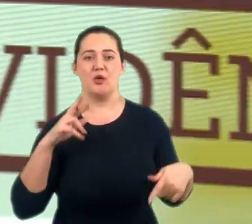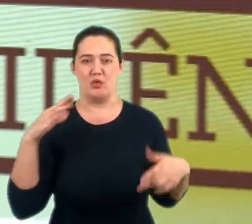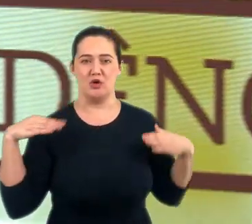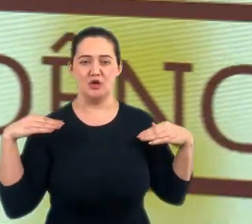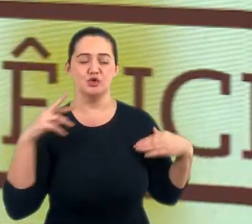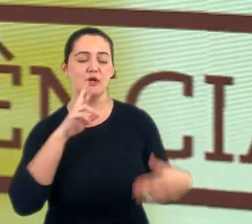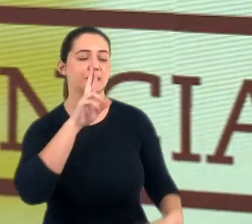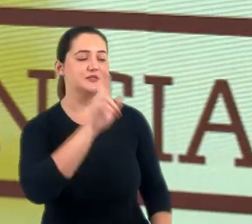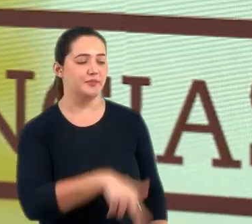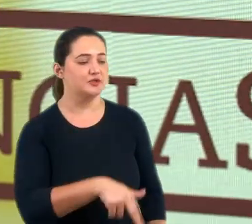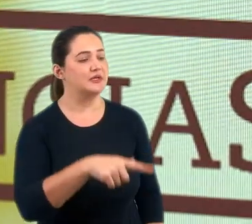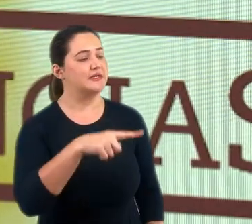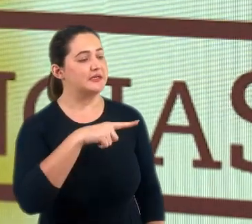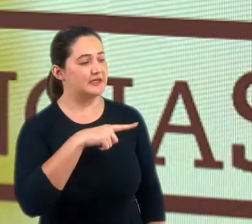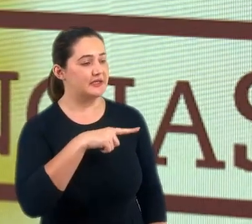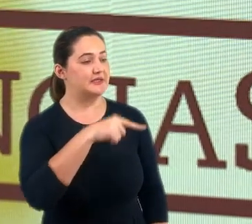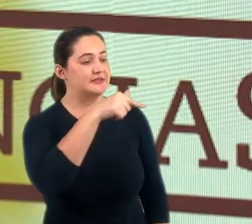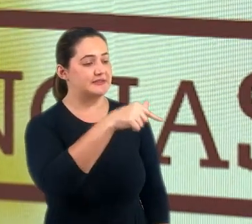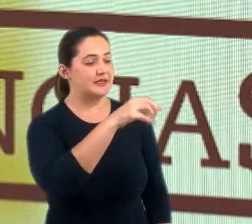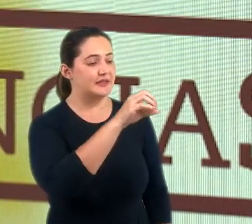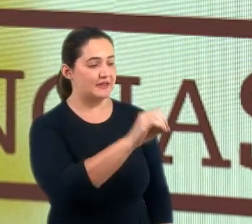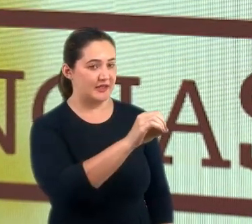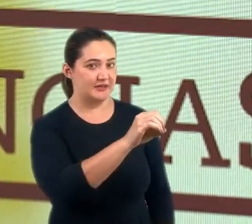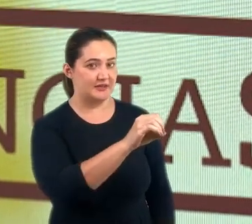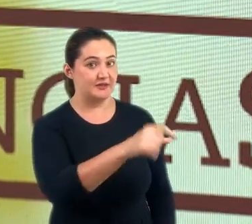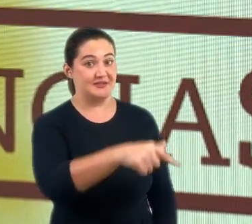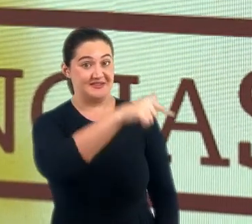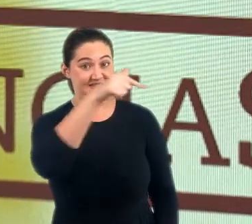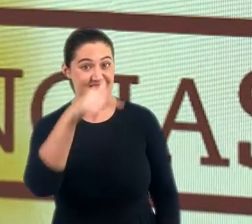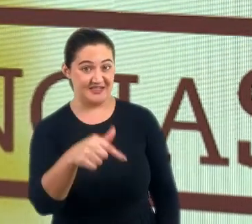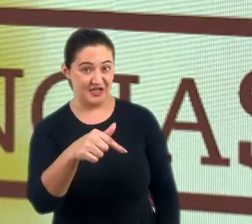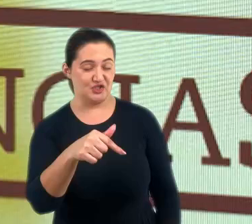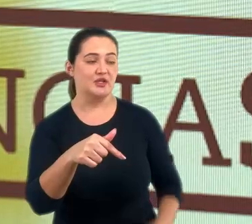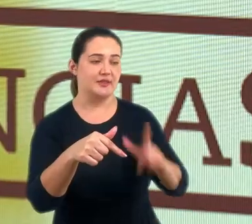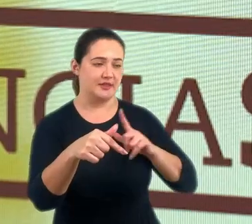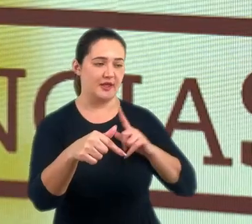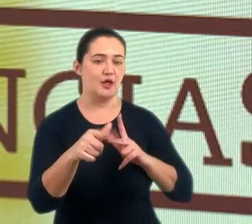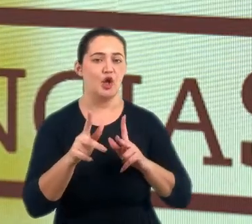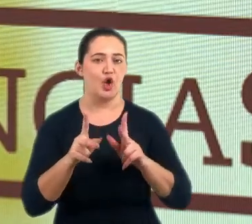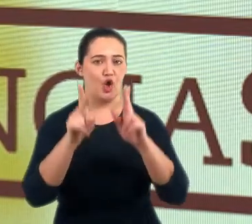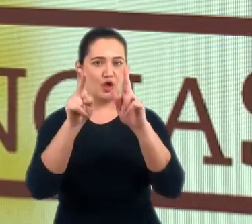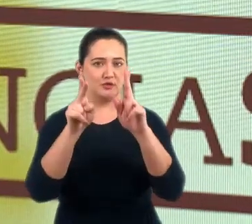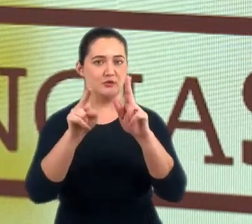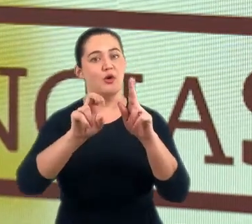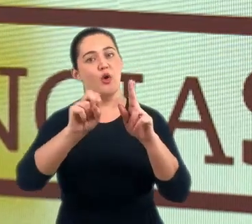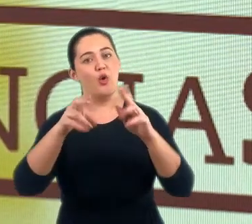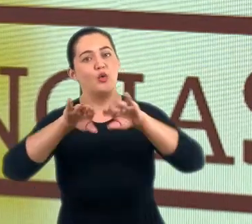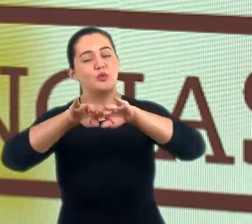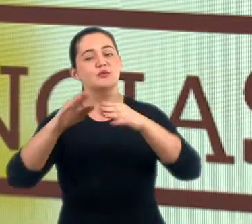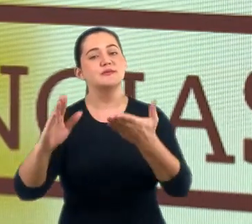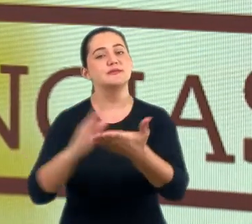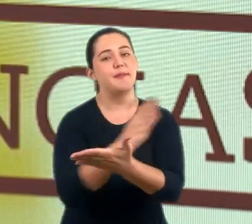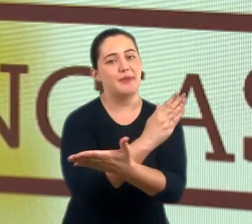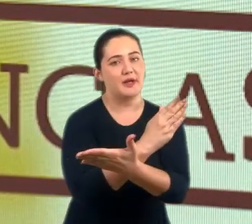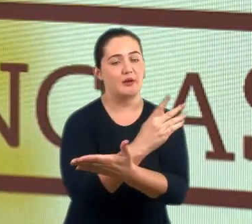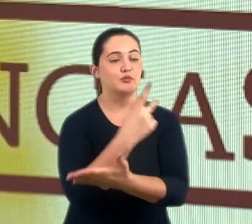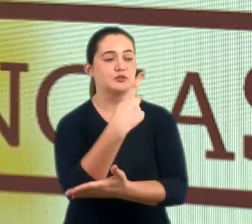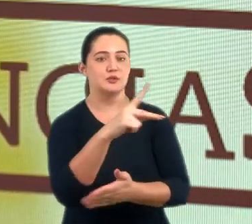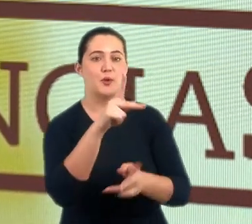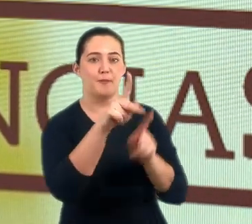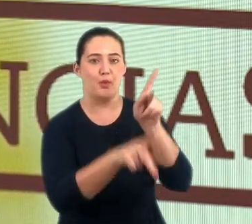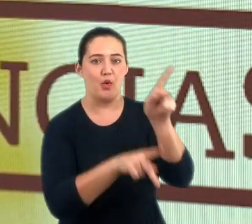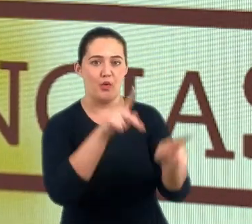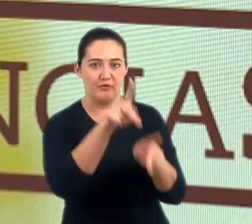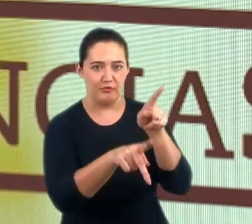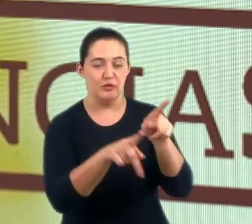assim: 70 setes estão decretados ou cortados ou separados para o seu